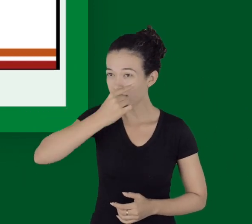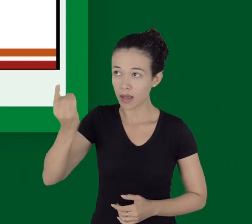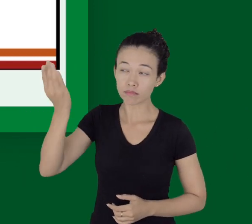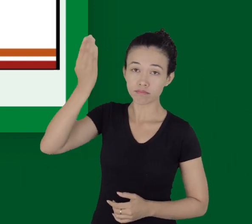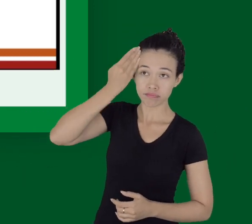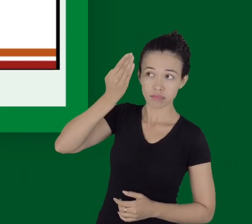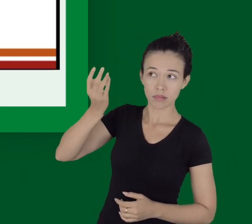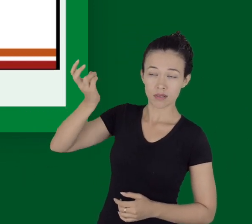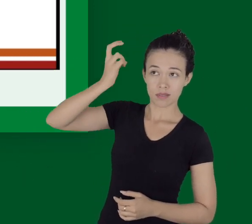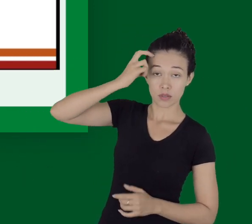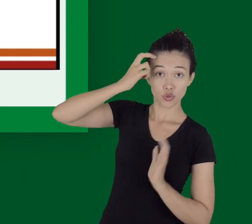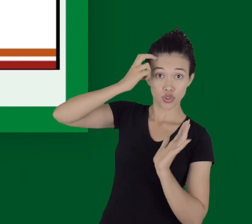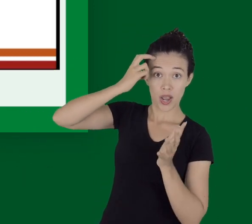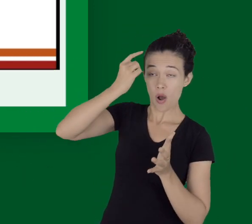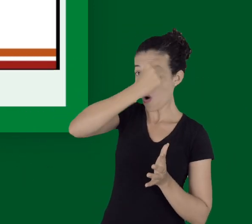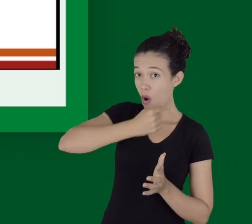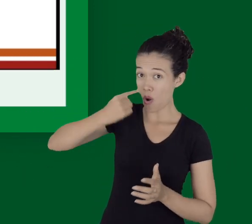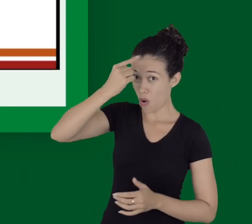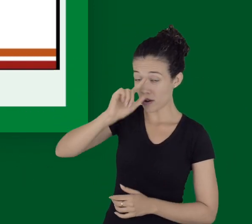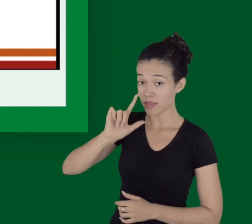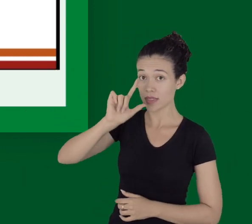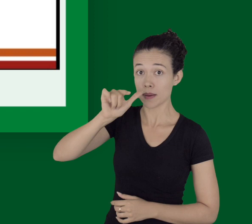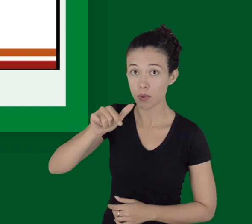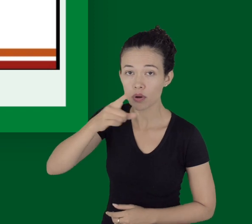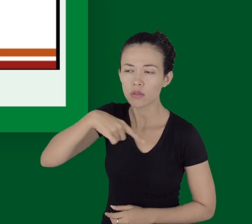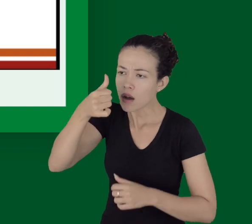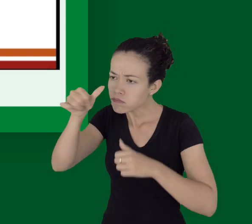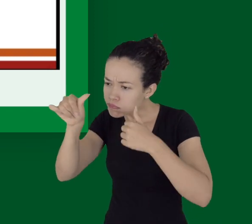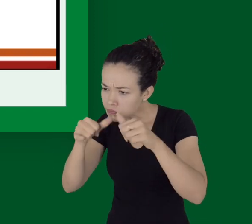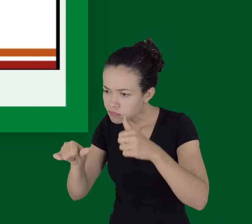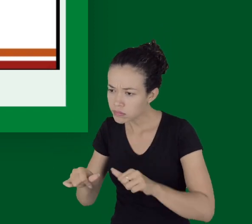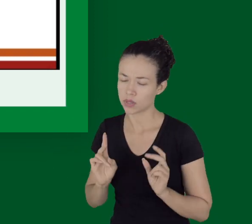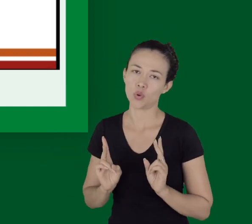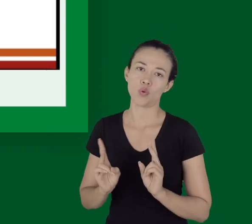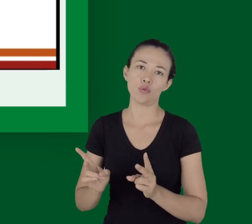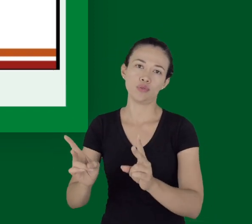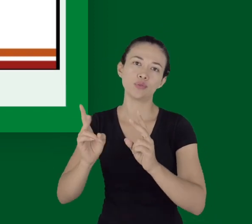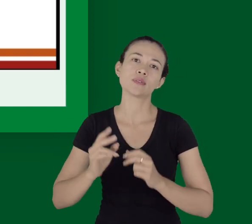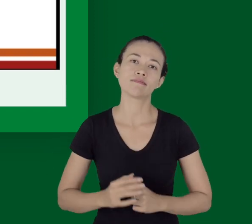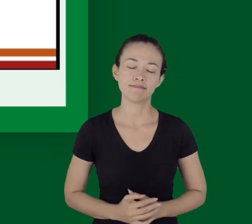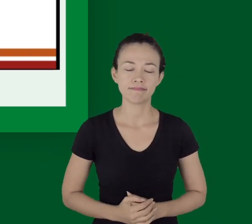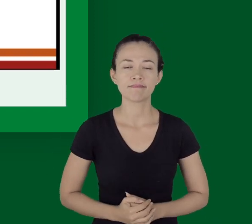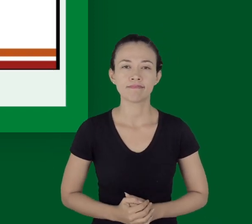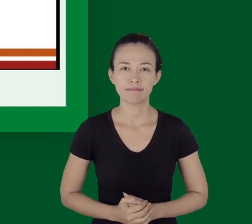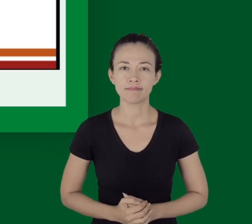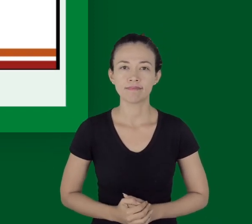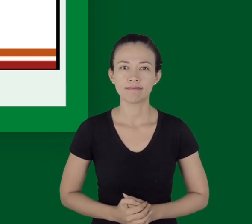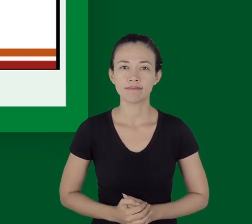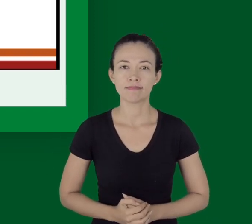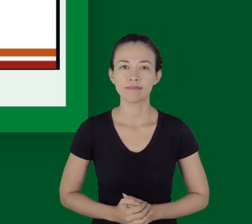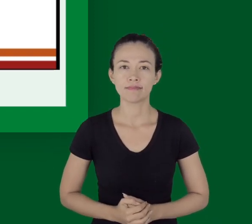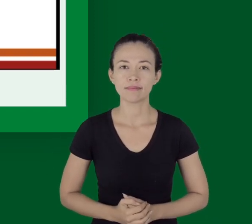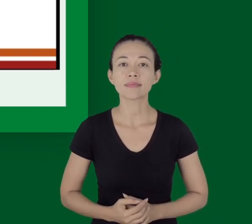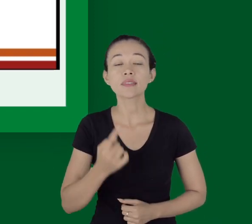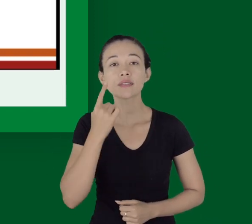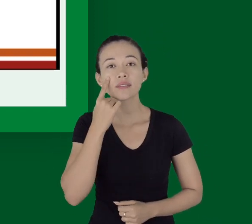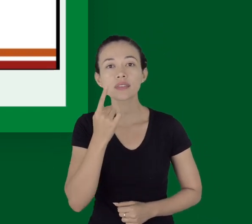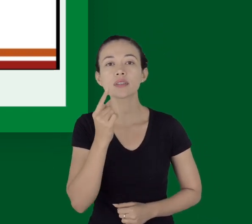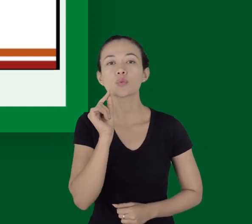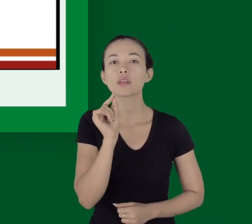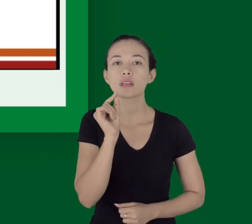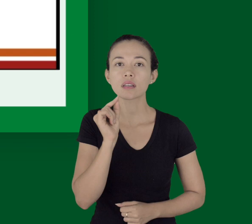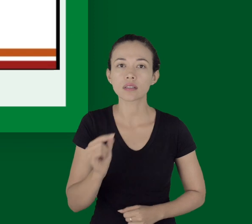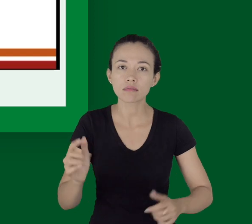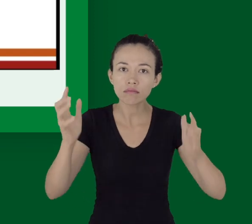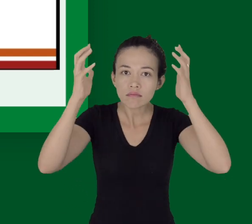secundária provocada por conta dessa reação do tecido, que ocorre horas, muitas vezes horas depois. Então,